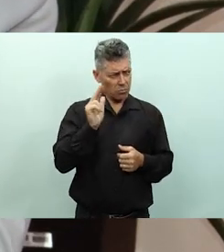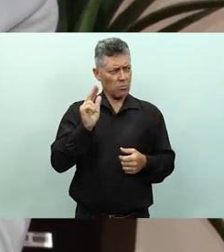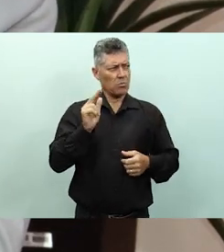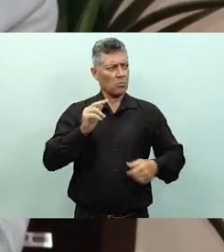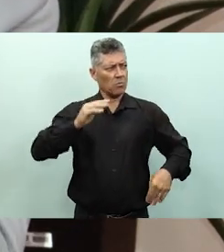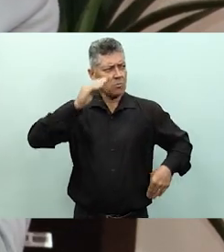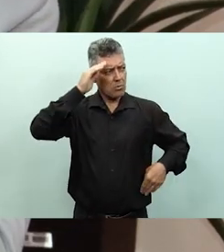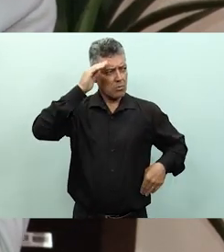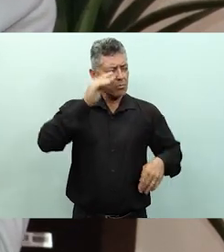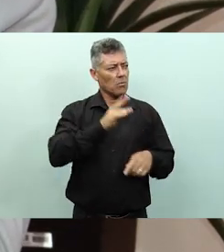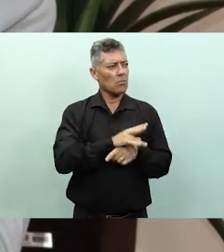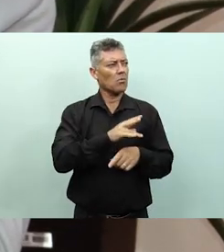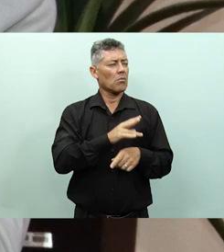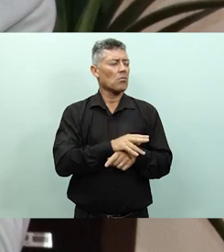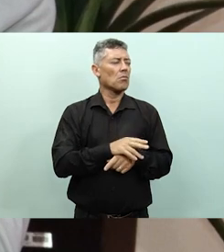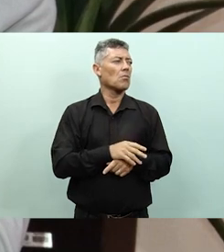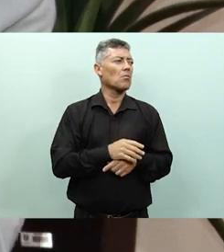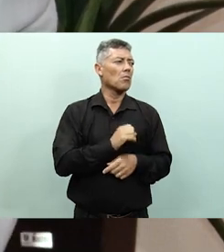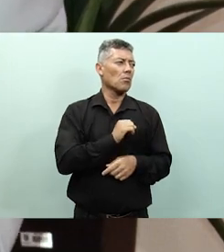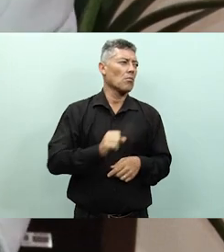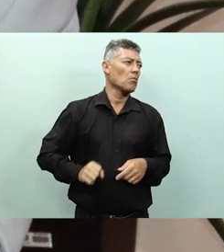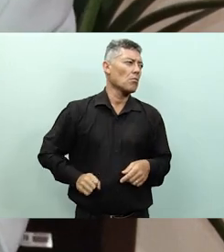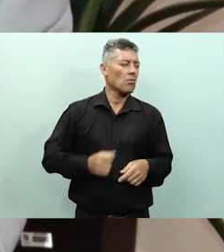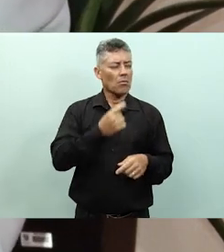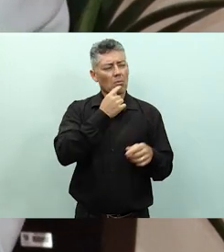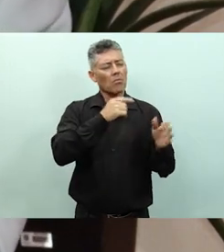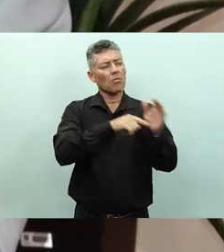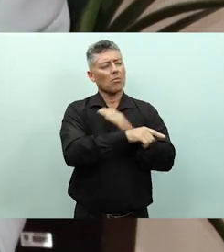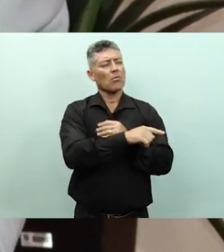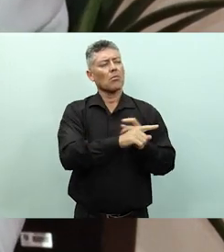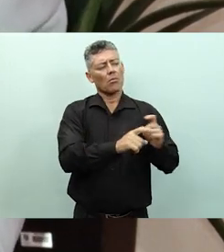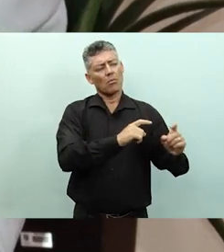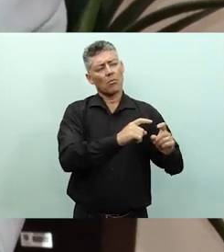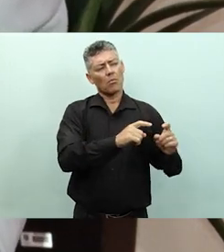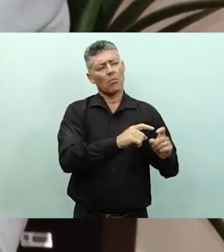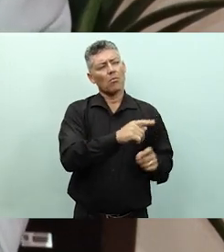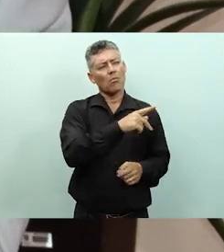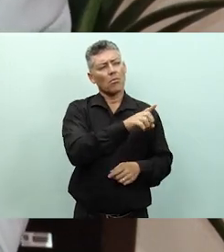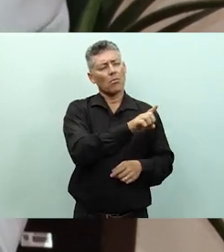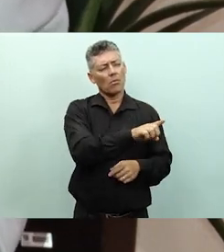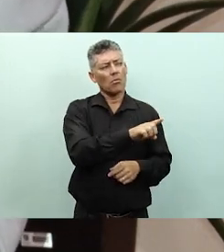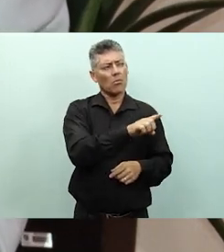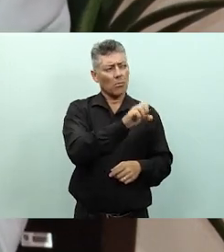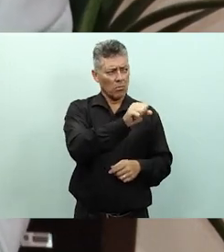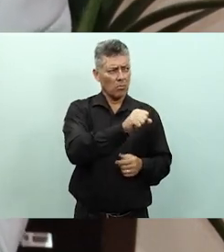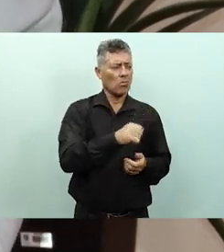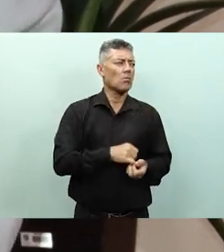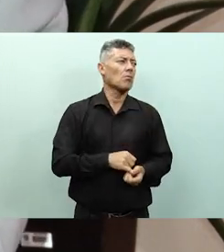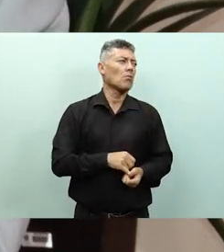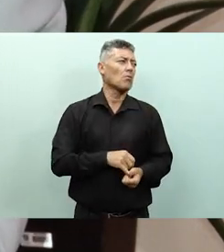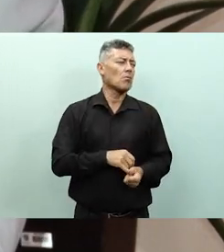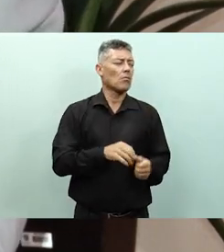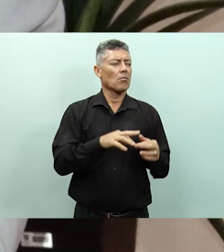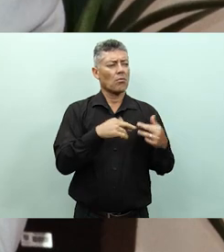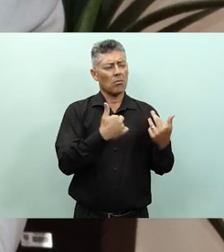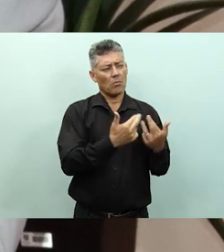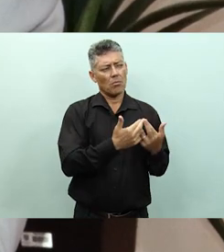militar e era senador na época, chegou para Lavoisier numa reunião do PDS, que ela, só